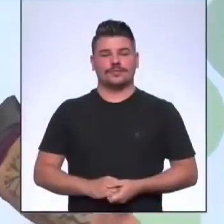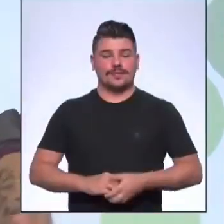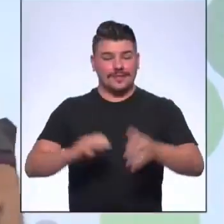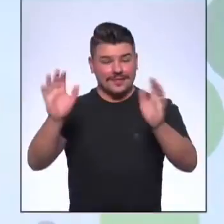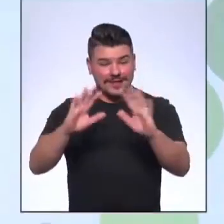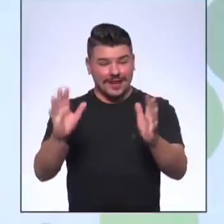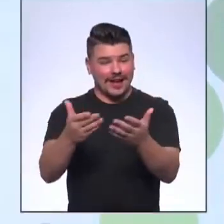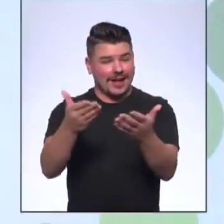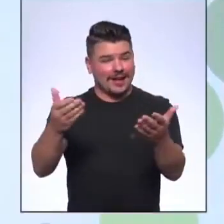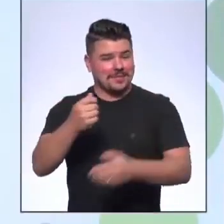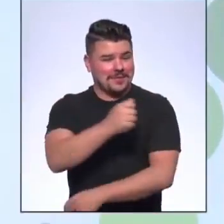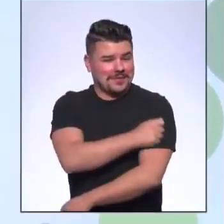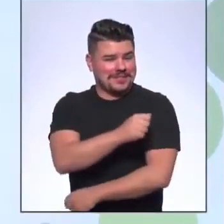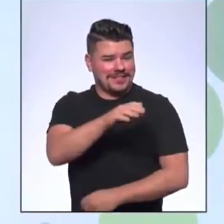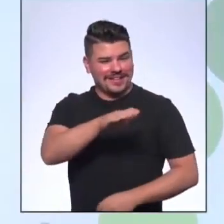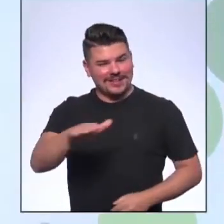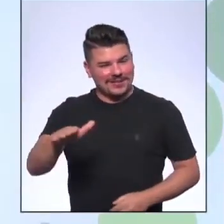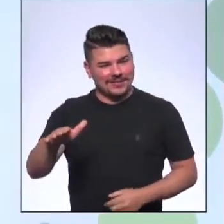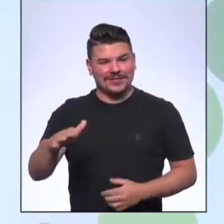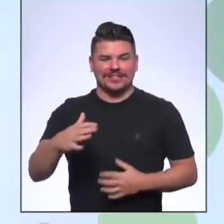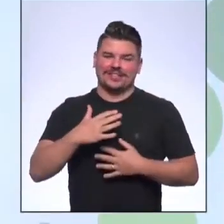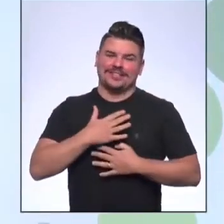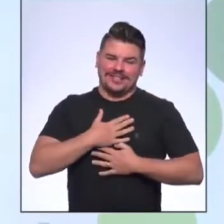Fala, meus alunos